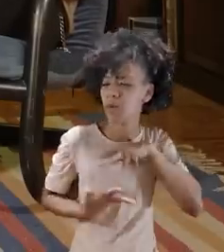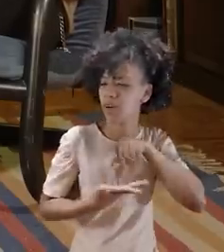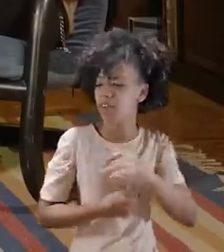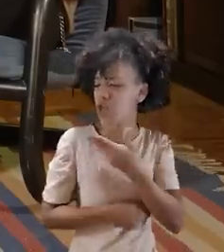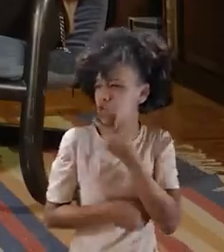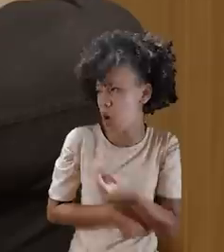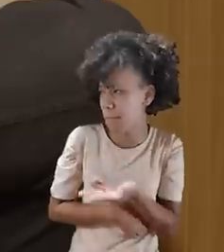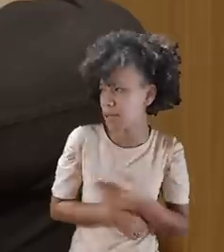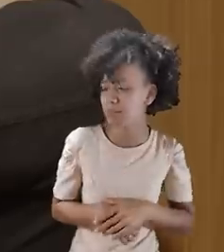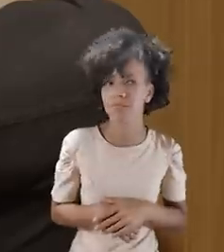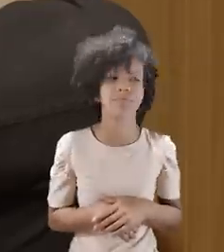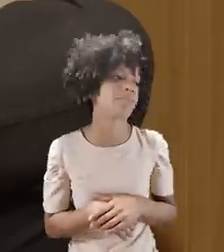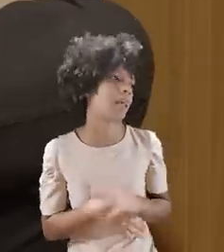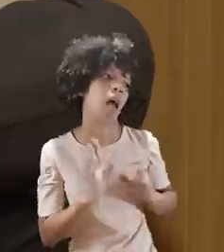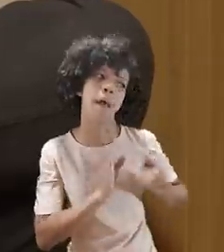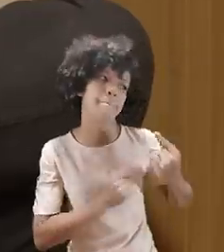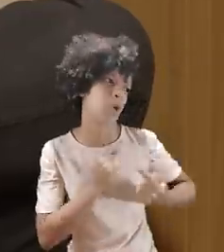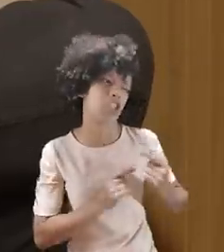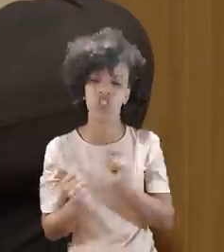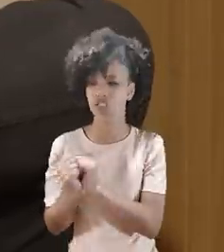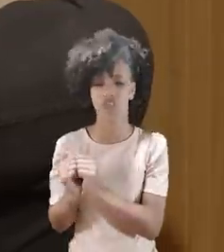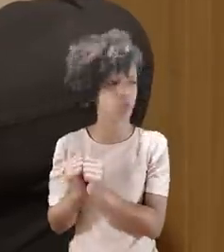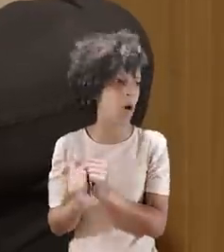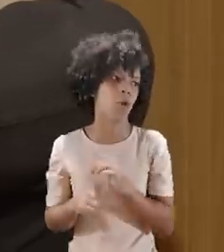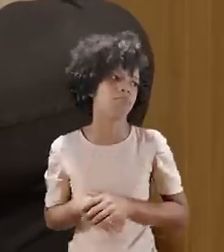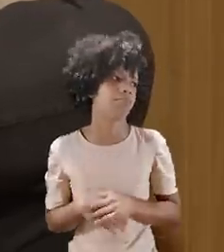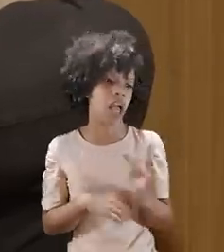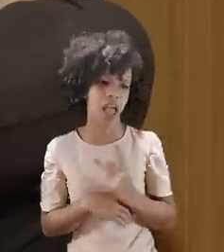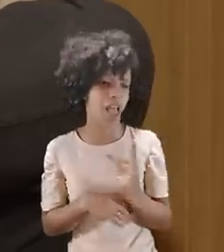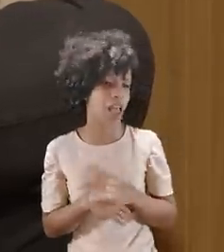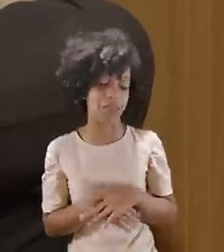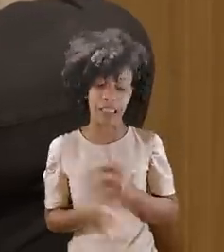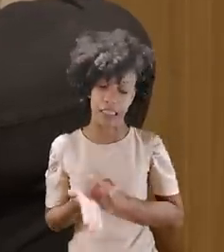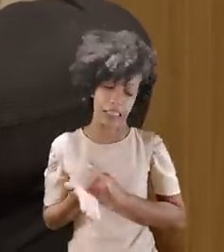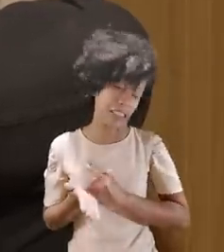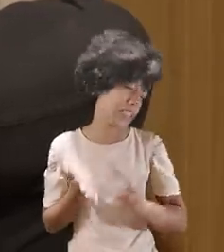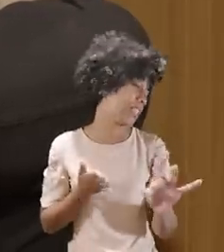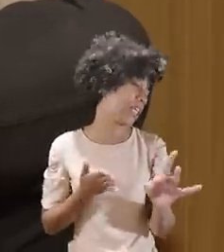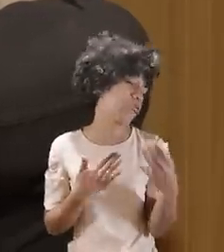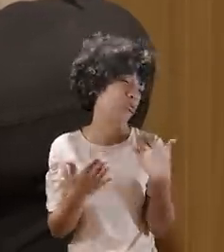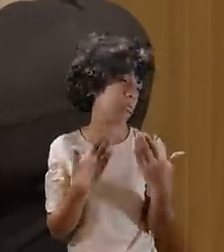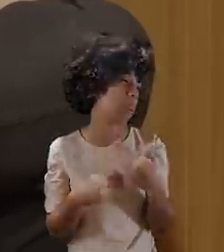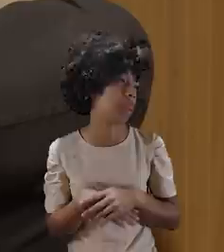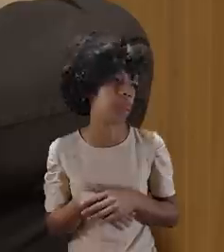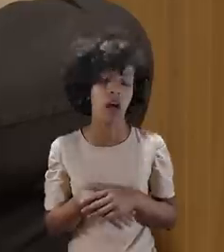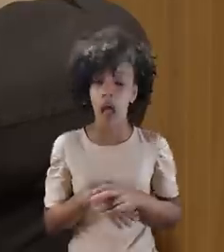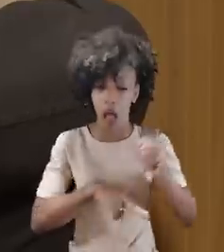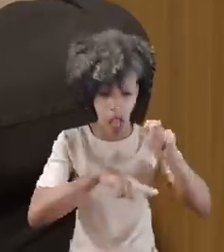universo masculino ali a política mas política futebol e a só os duas coisas que eu mais eu dei uma trocar ideia